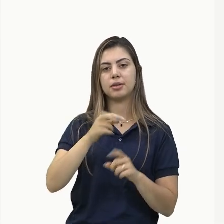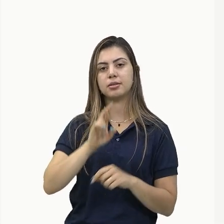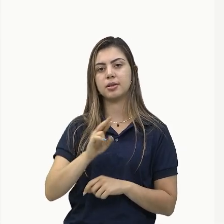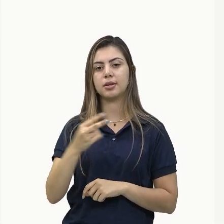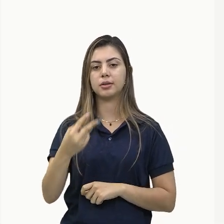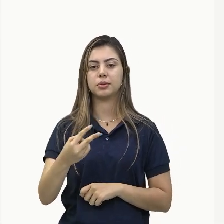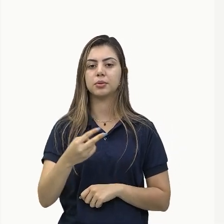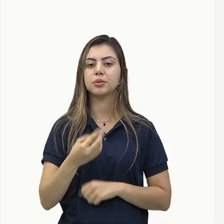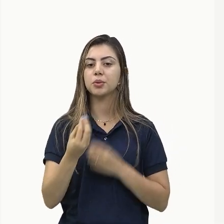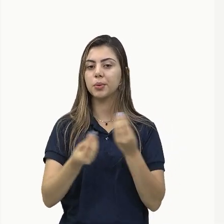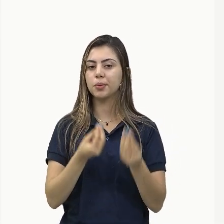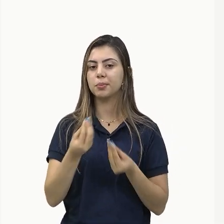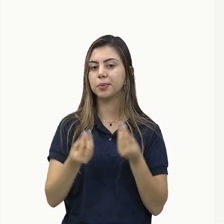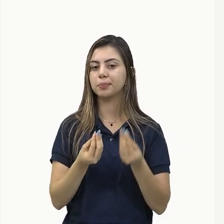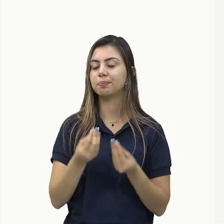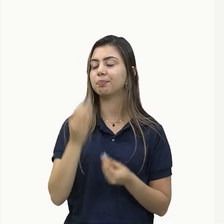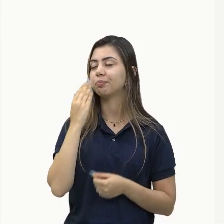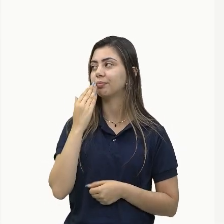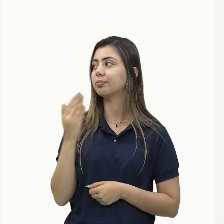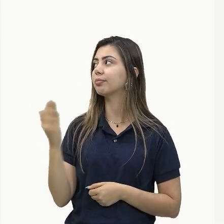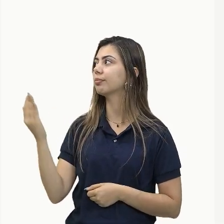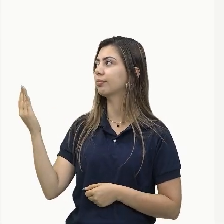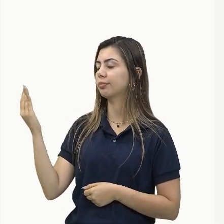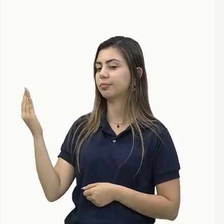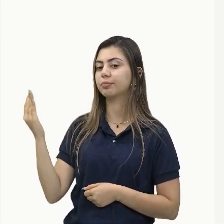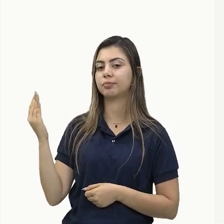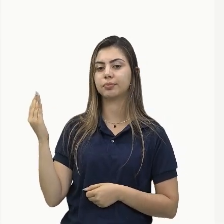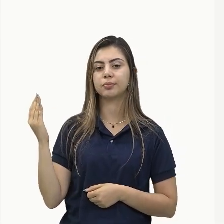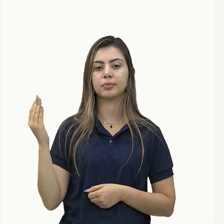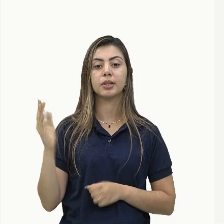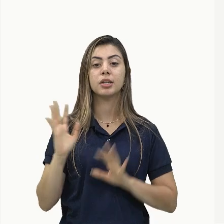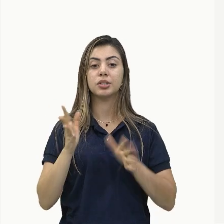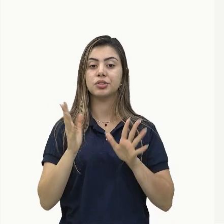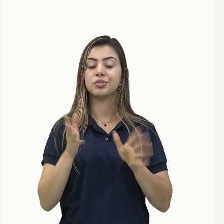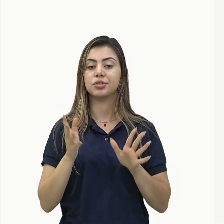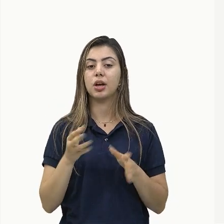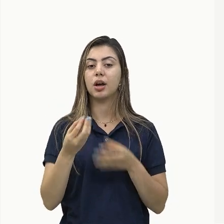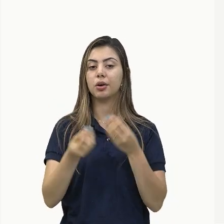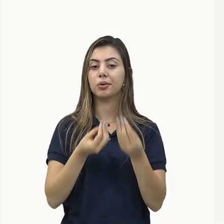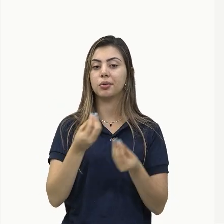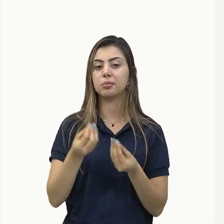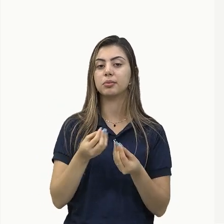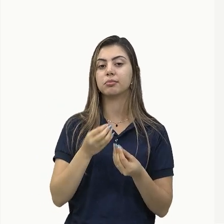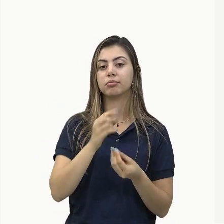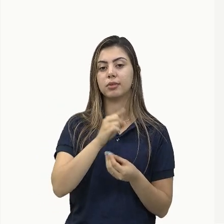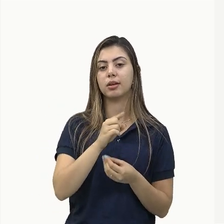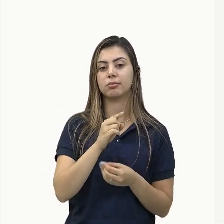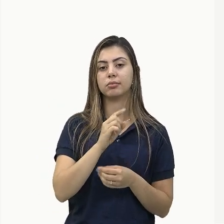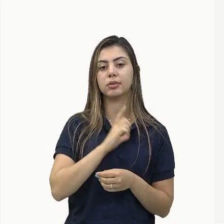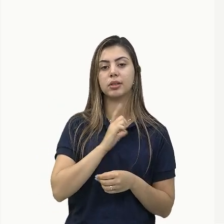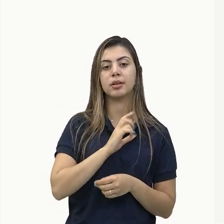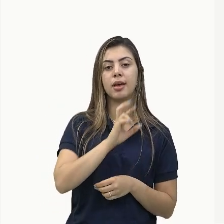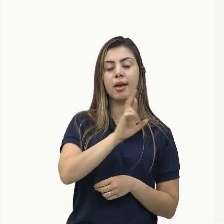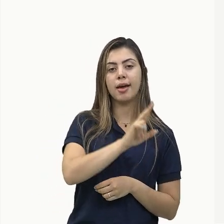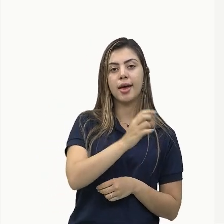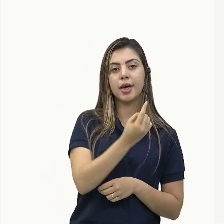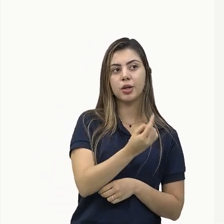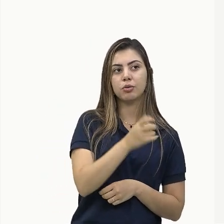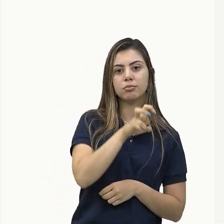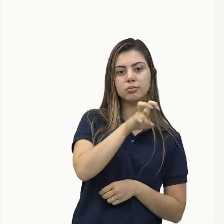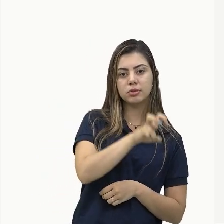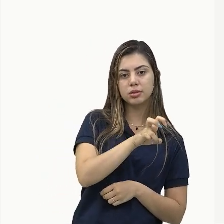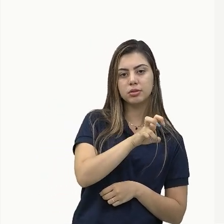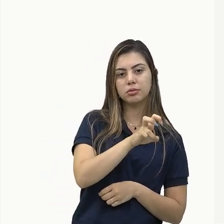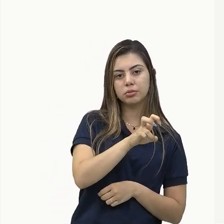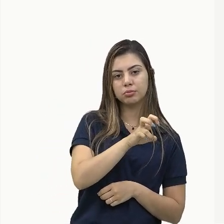só, a soma, né, das resistências R1 e R2, como a resistência 1 é 5 e a resistência